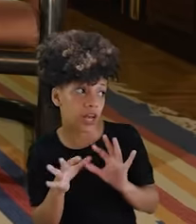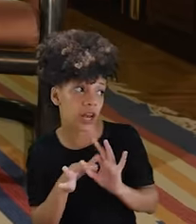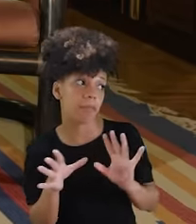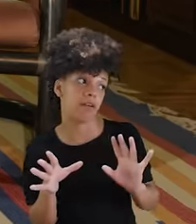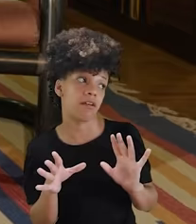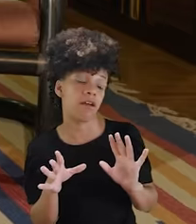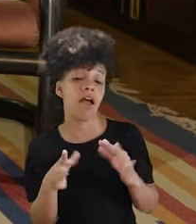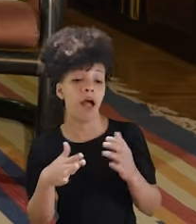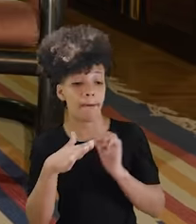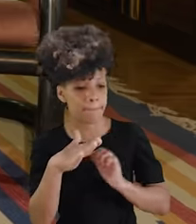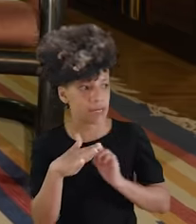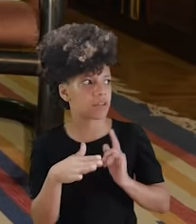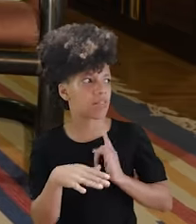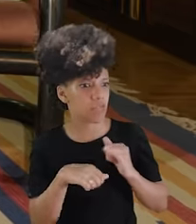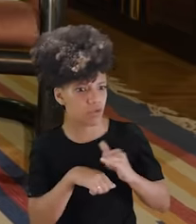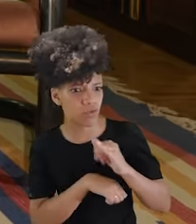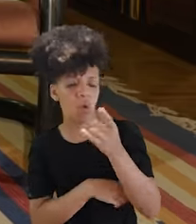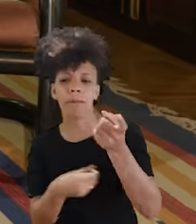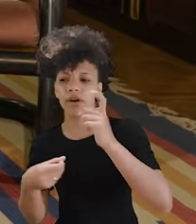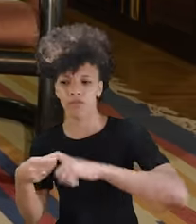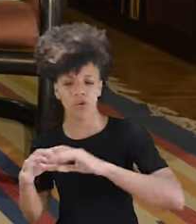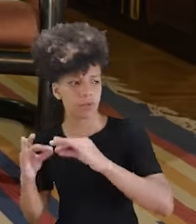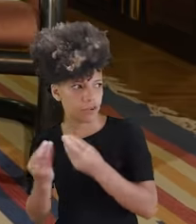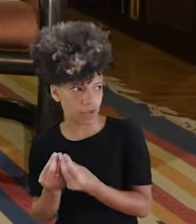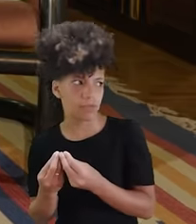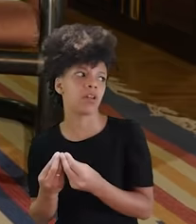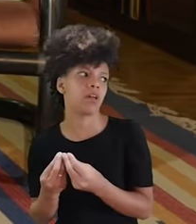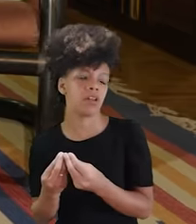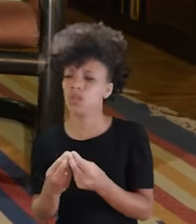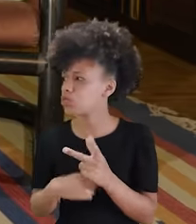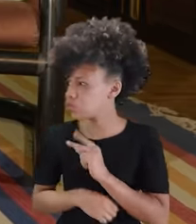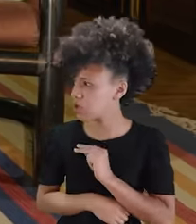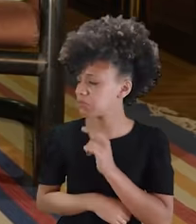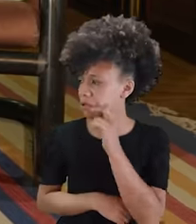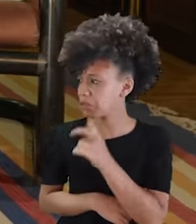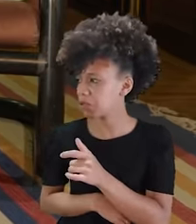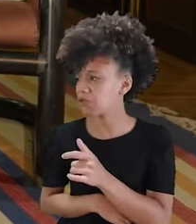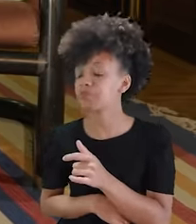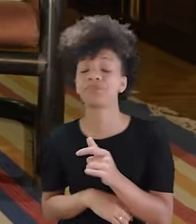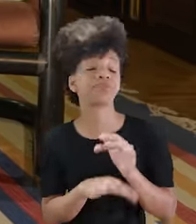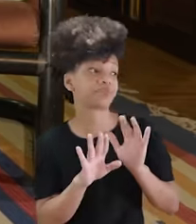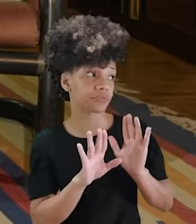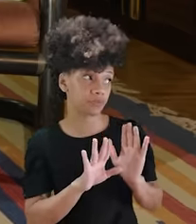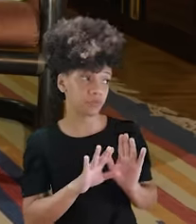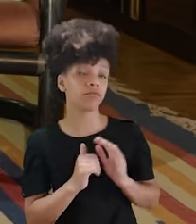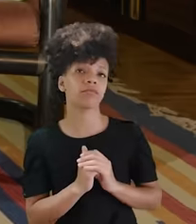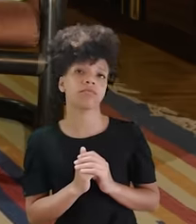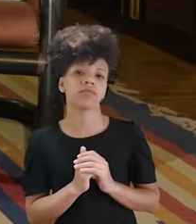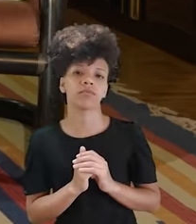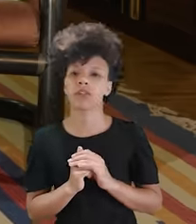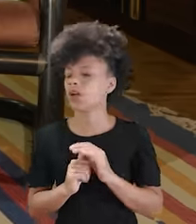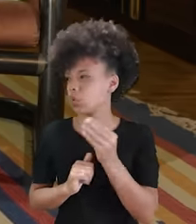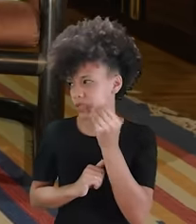Porto é E aí acontece ele tava três meses lá ele tinha que sair para voltar